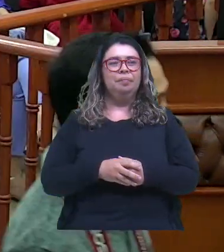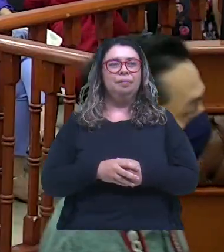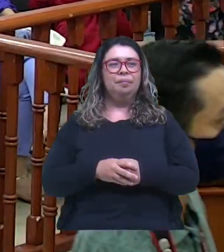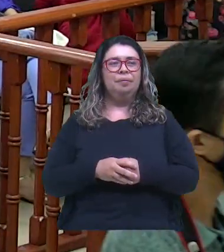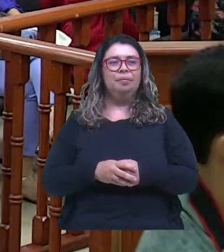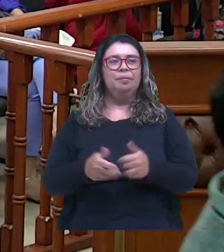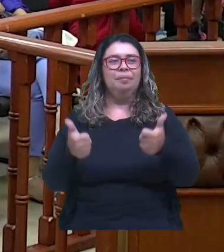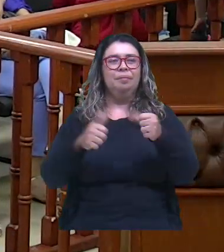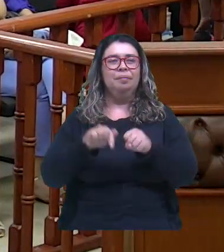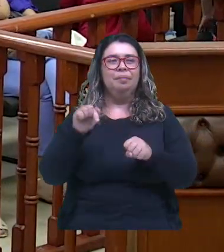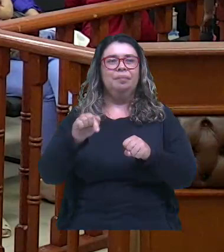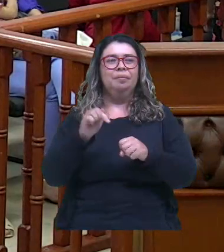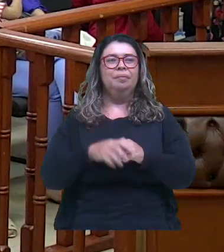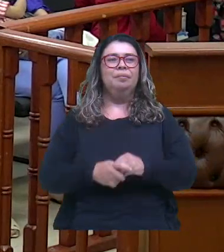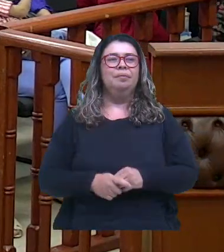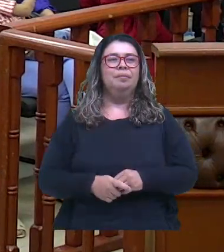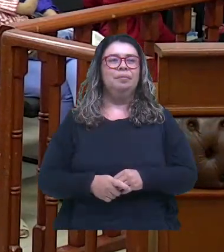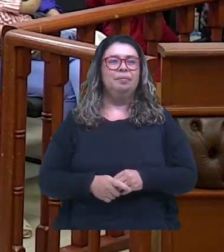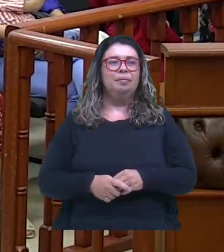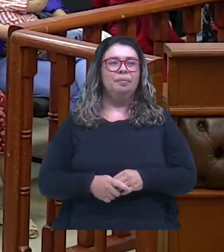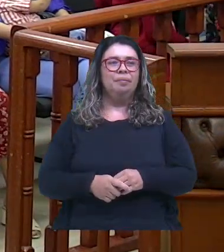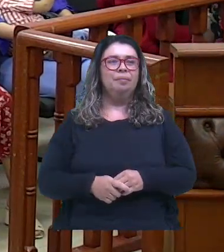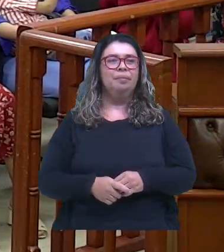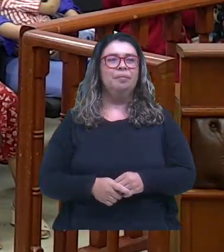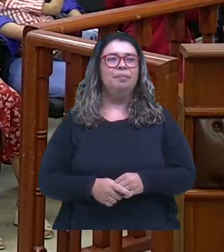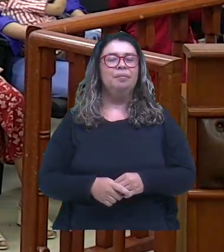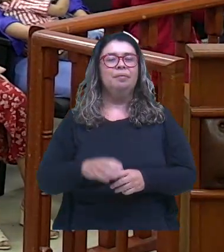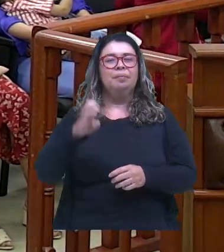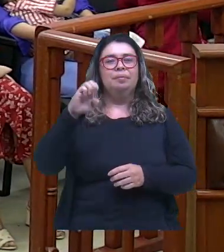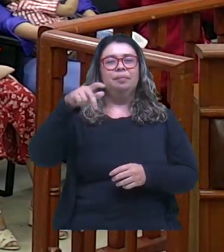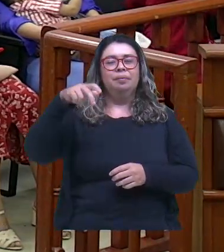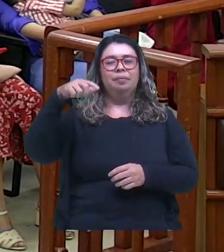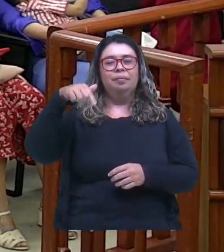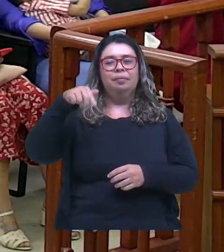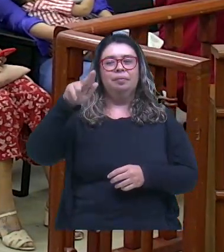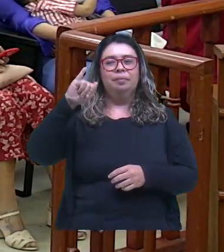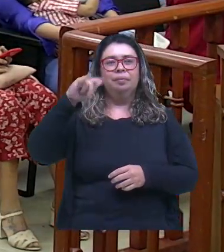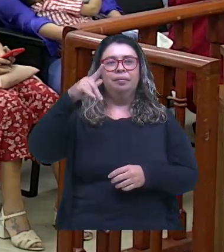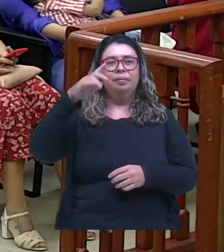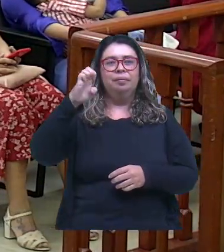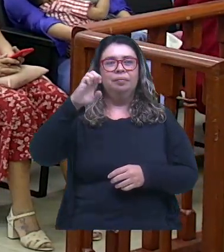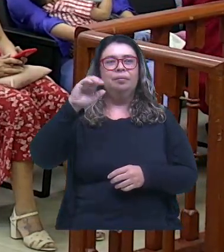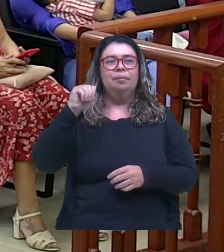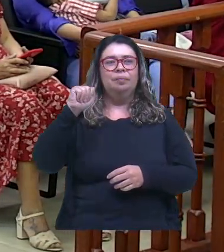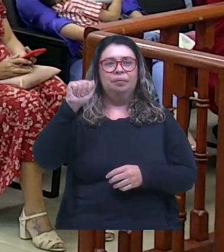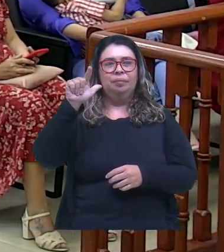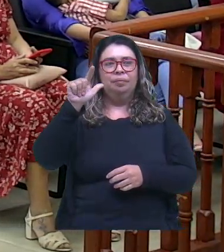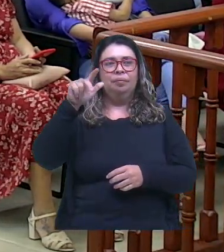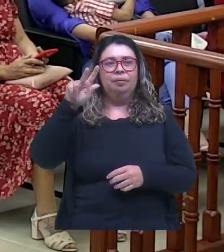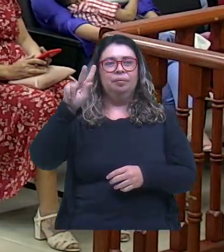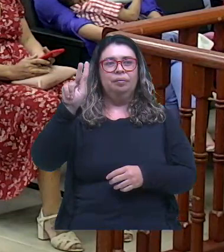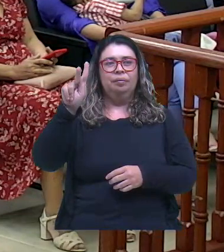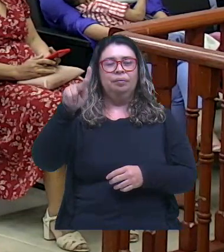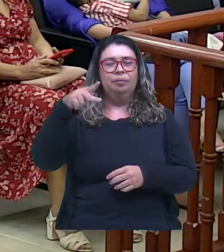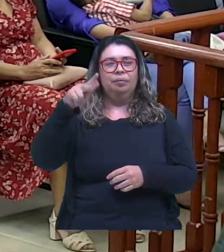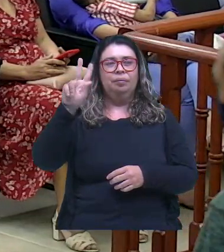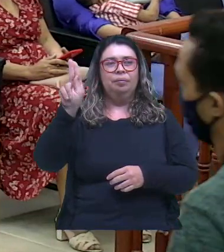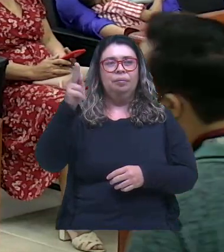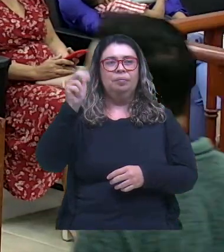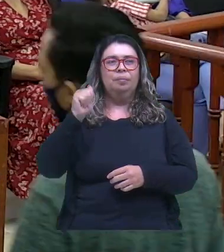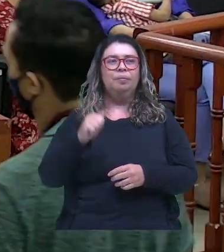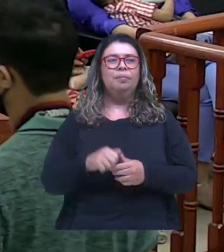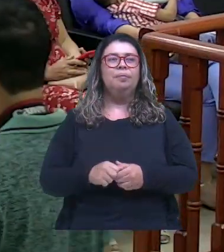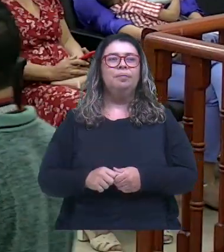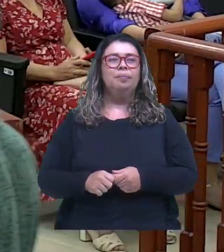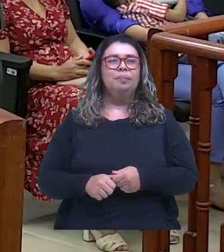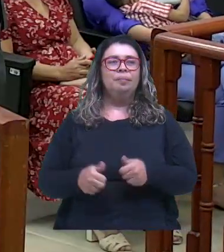com o Cabo dos Reis, que trabalha na minha equipe, equipe Alfa, a melhor equipe da companhia, e estava com o marido dela, o Sérgio Gomes,